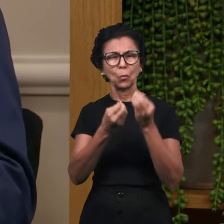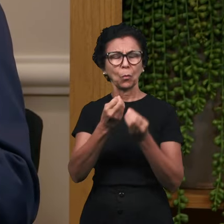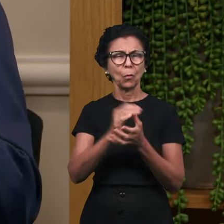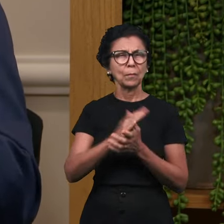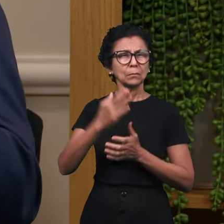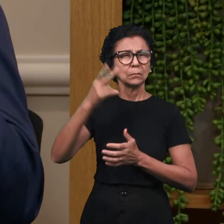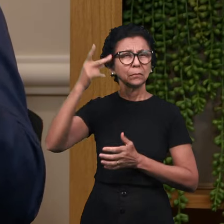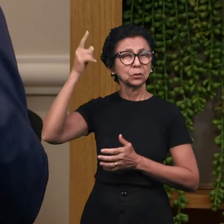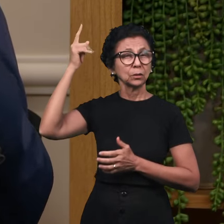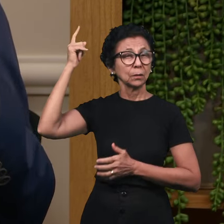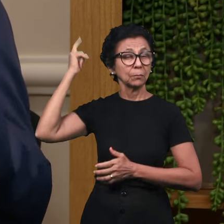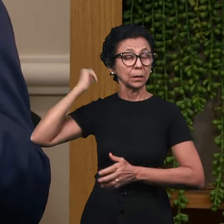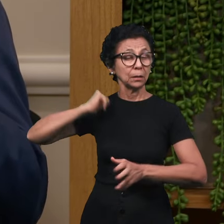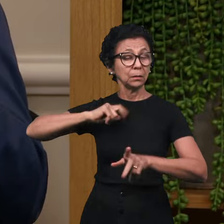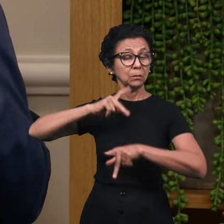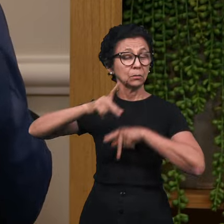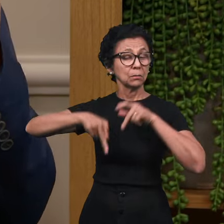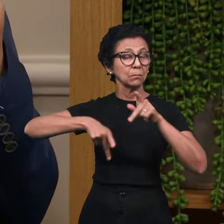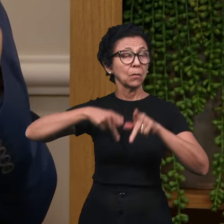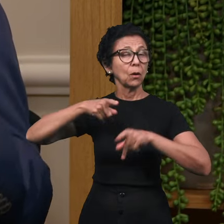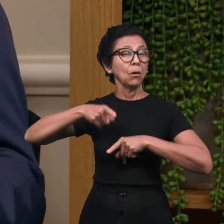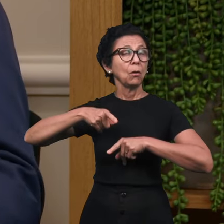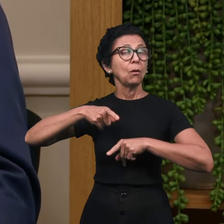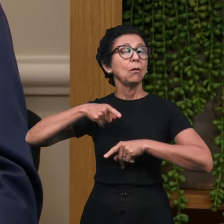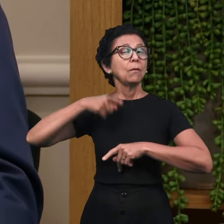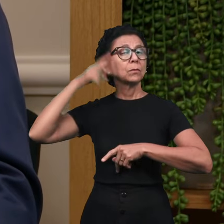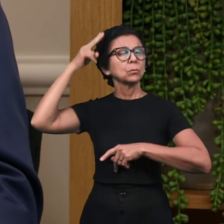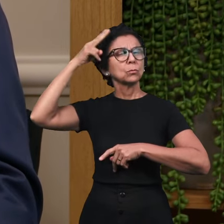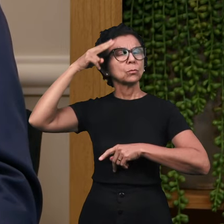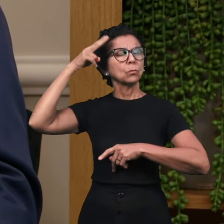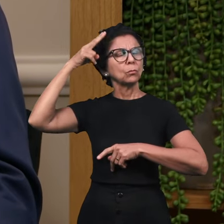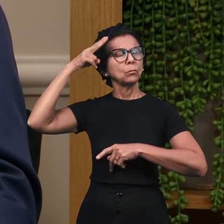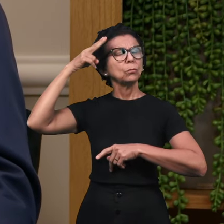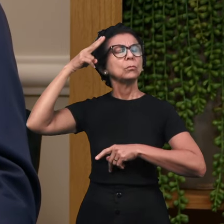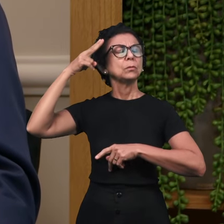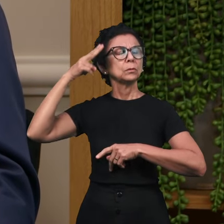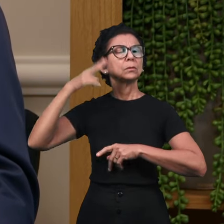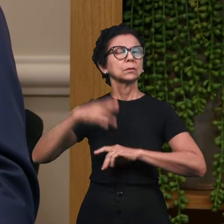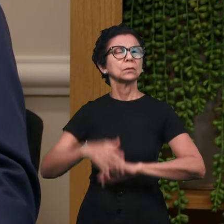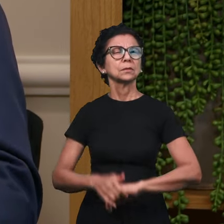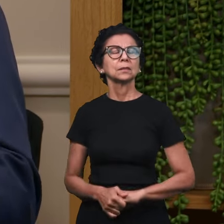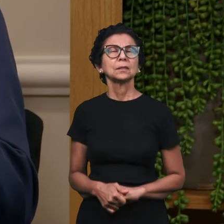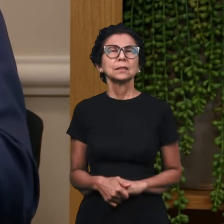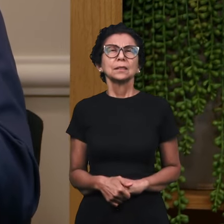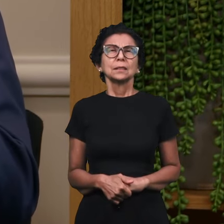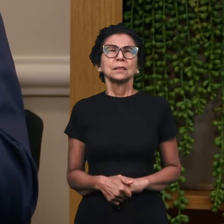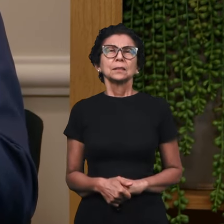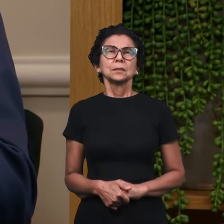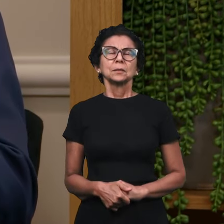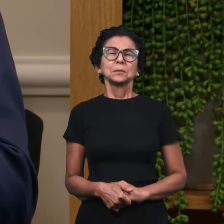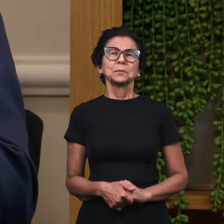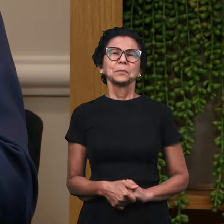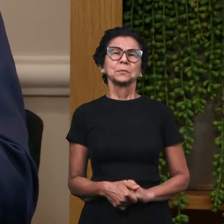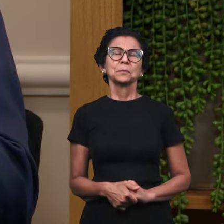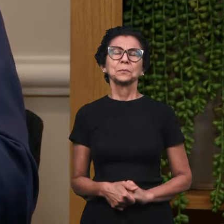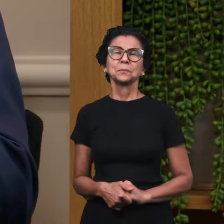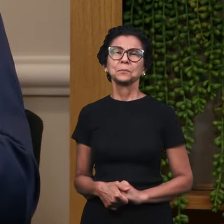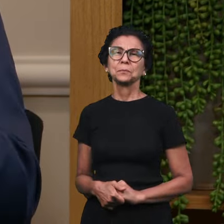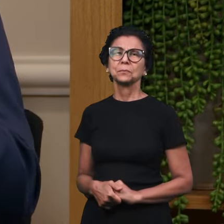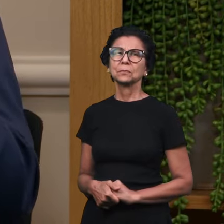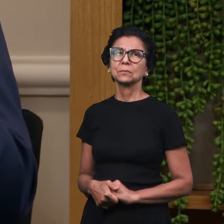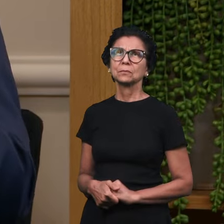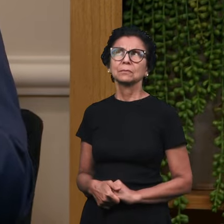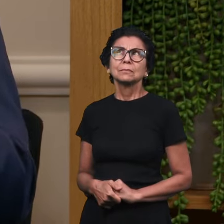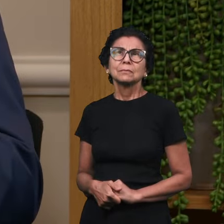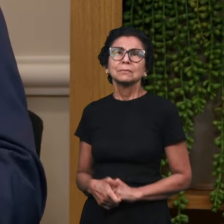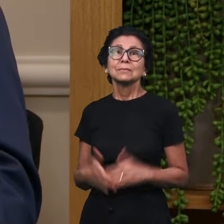antigos usavam muito, né? Os sonhos como mensagens divinas. Mas vamos falar um pouquinho sobre isso. E